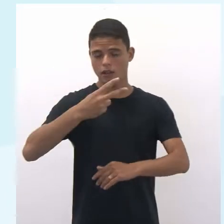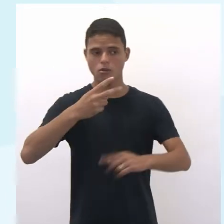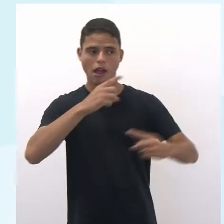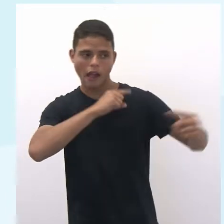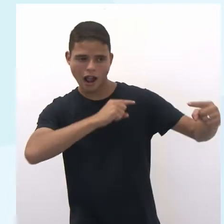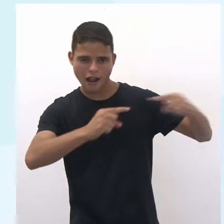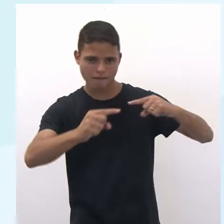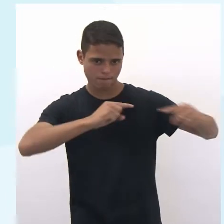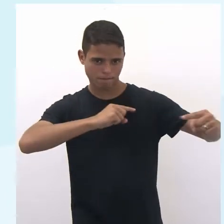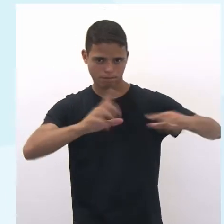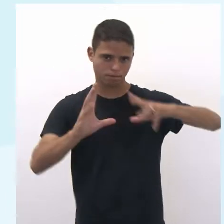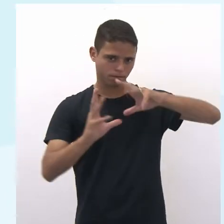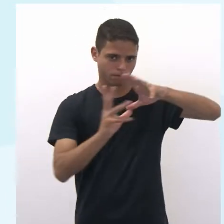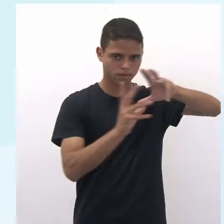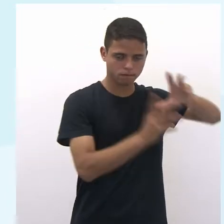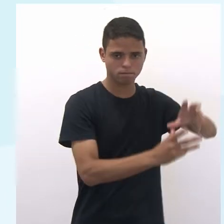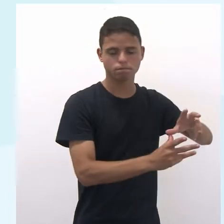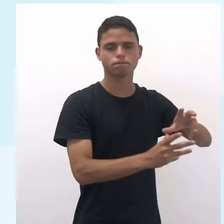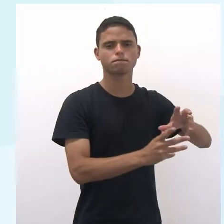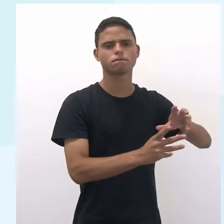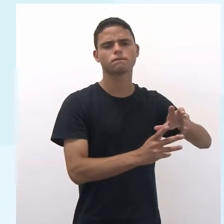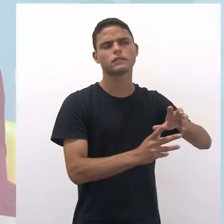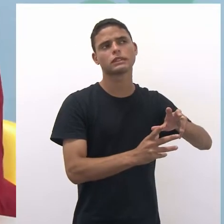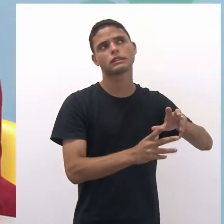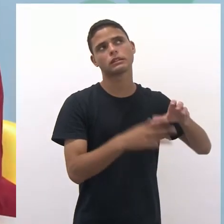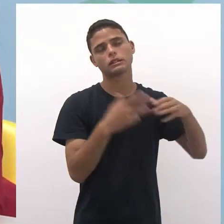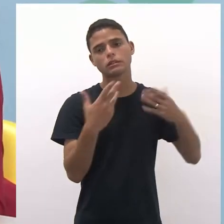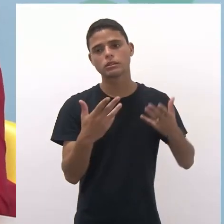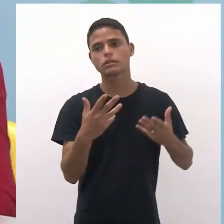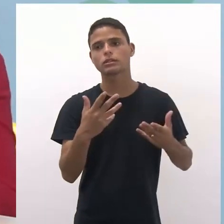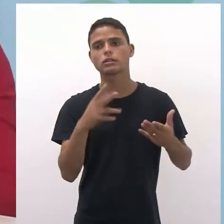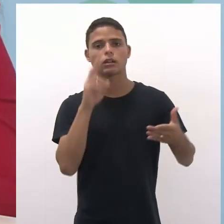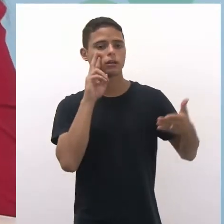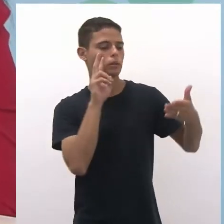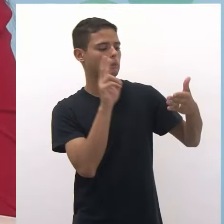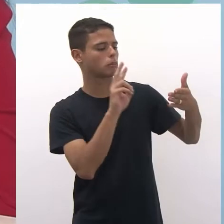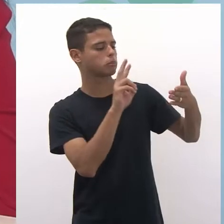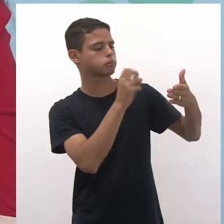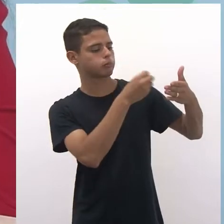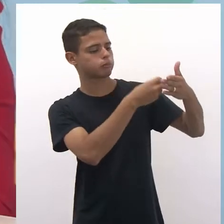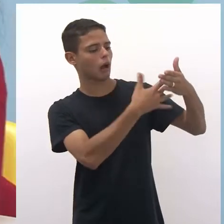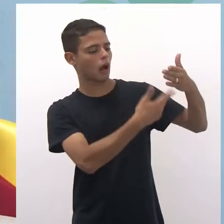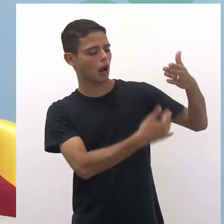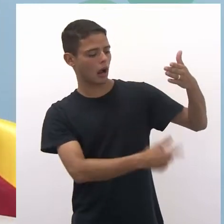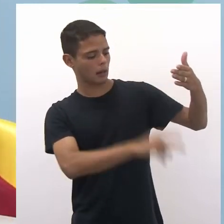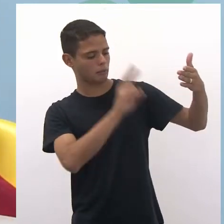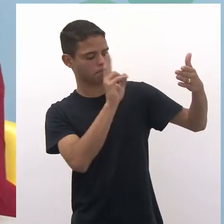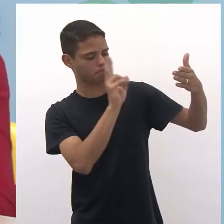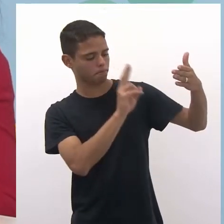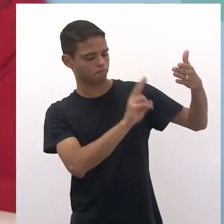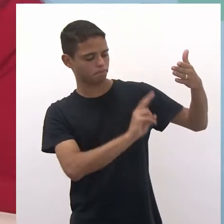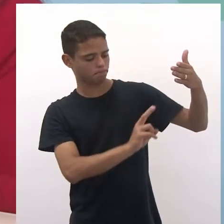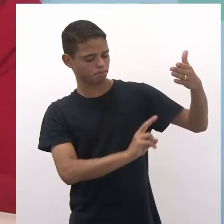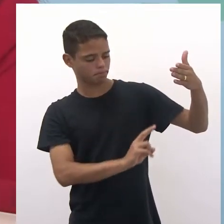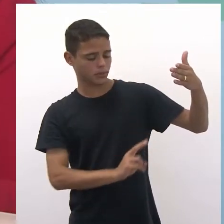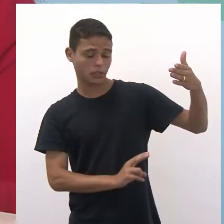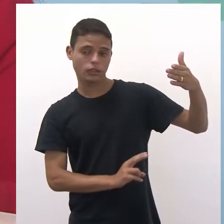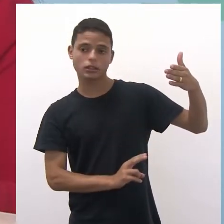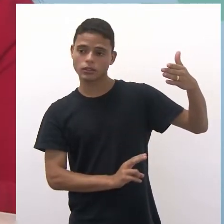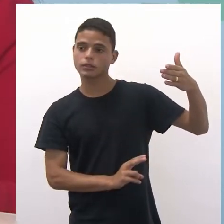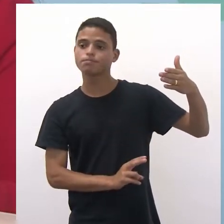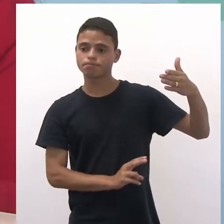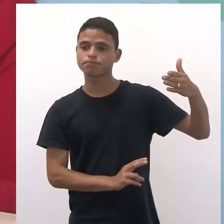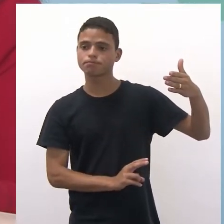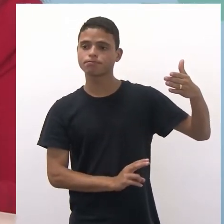que, ao ler, né, ao ler o conteúdo e depois, ou antes, né, a ordem acho que não